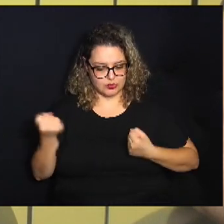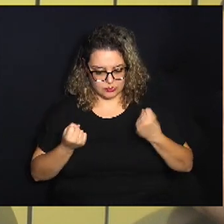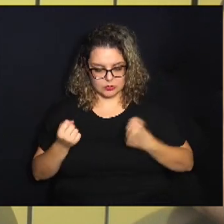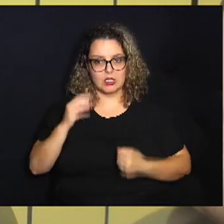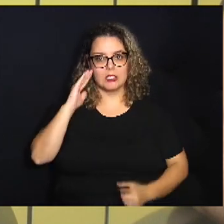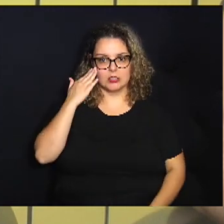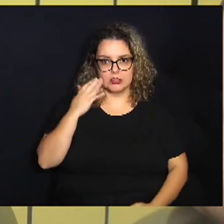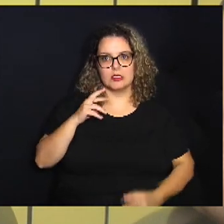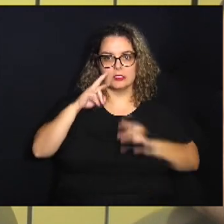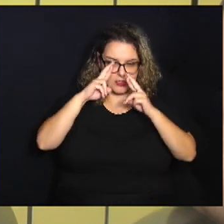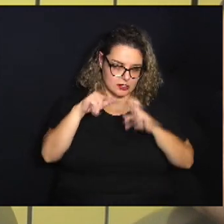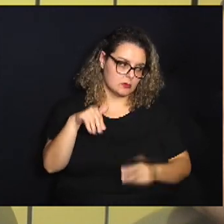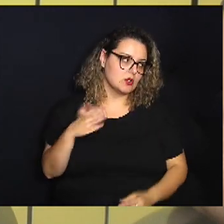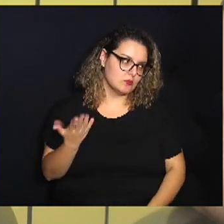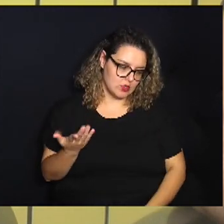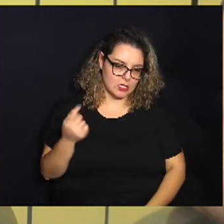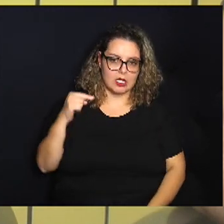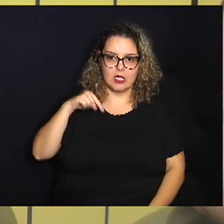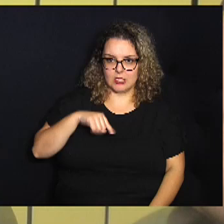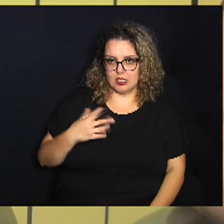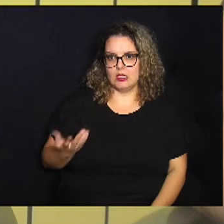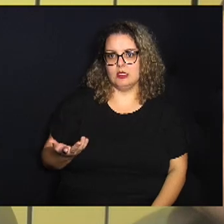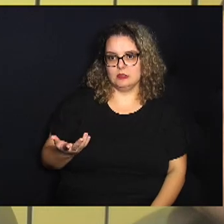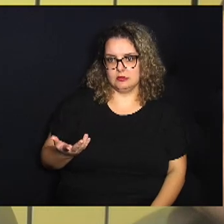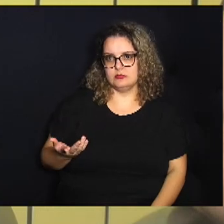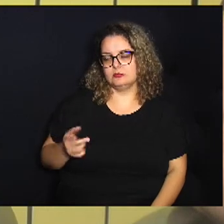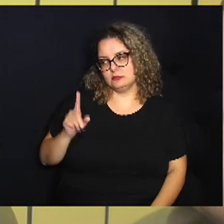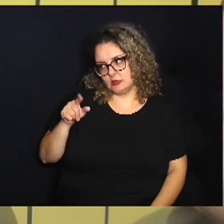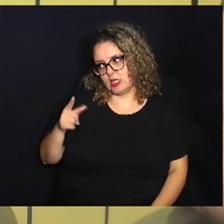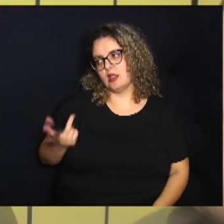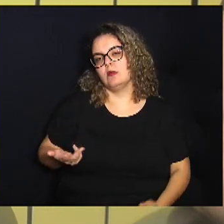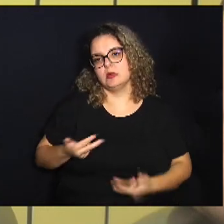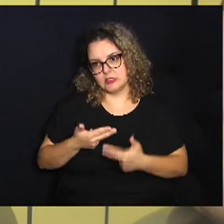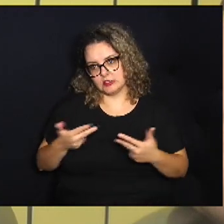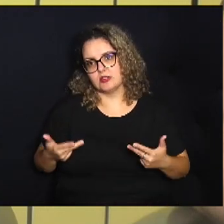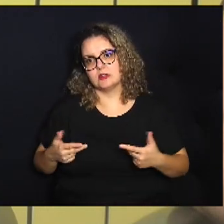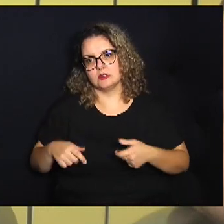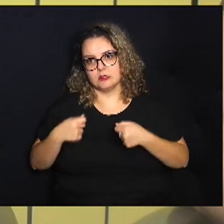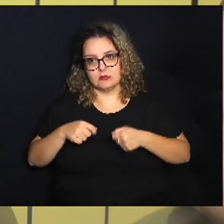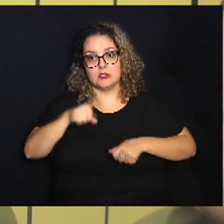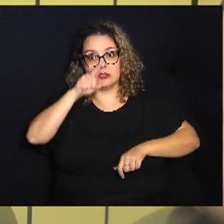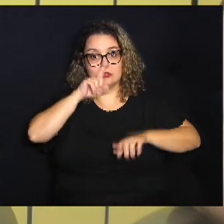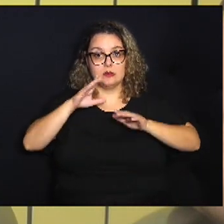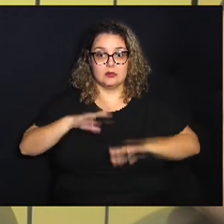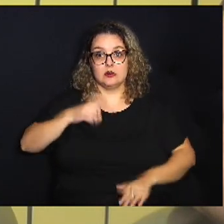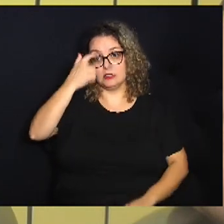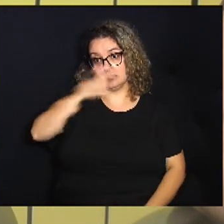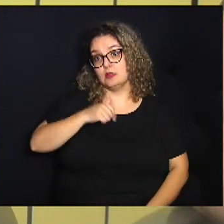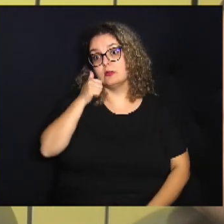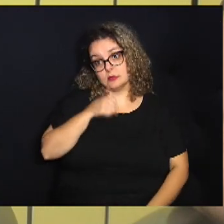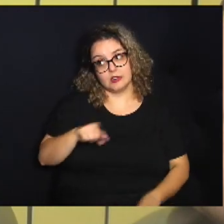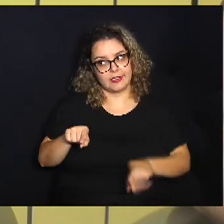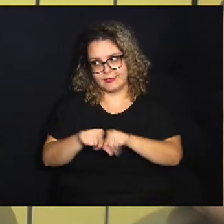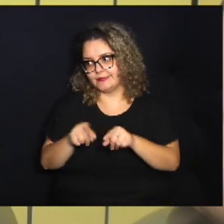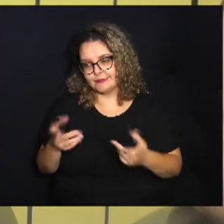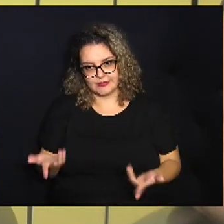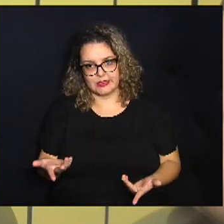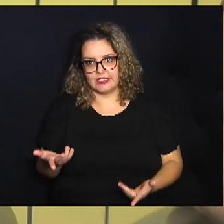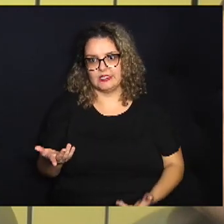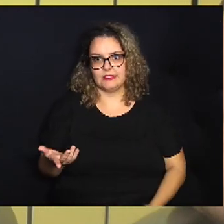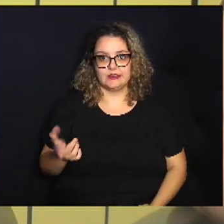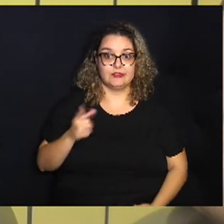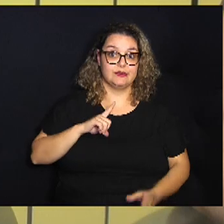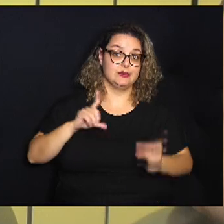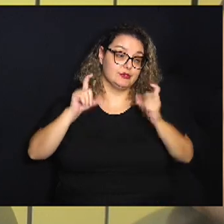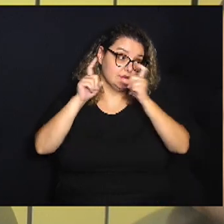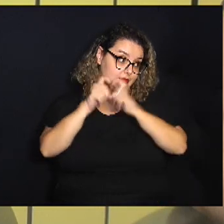respeitam mais. Então, aqui a gente ainda é uma das coisas que a gente tem que tomar cuidado. Eu, sendo mulher também, tinha dificuldade